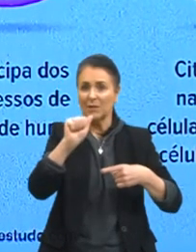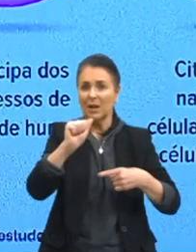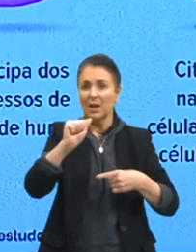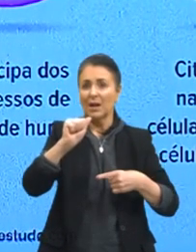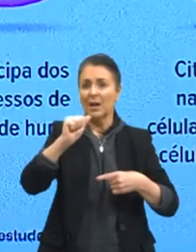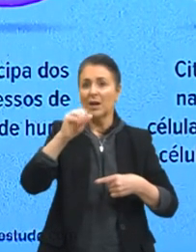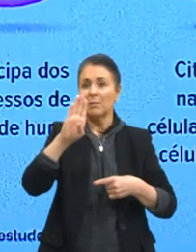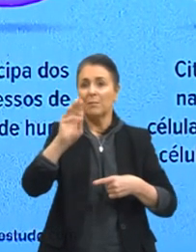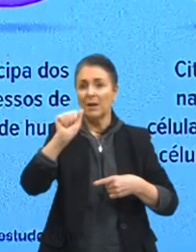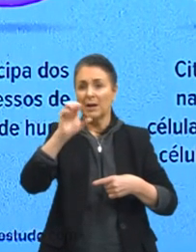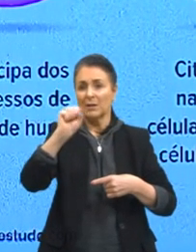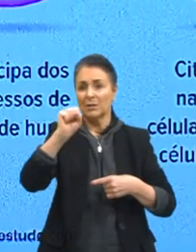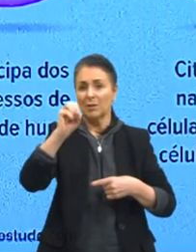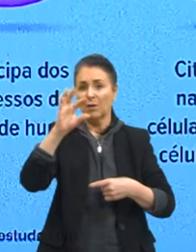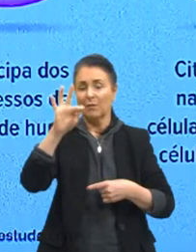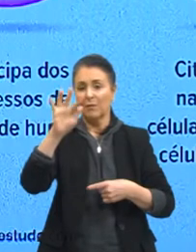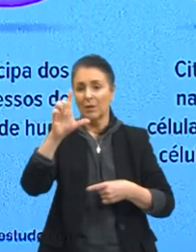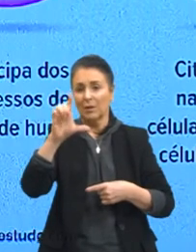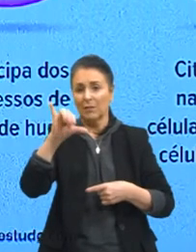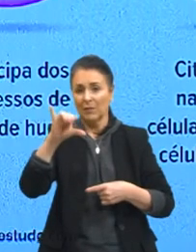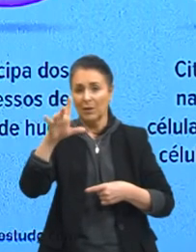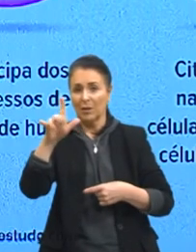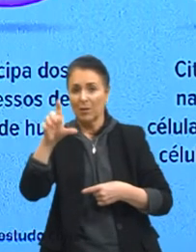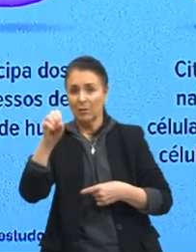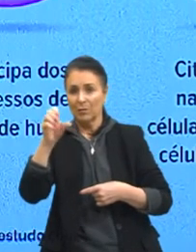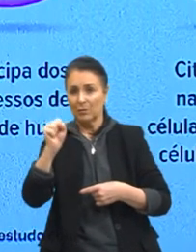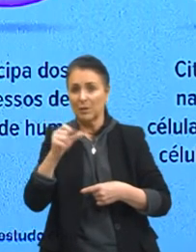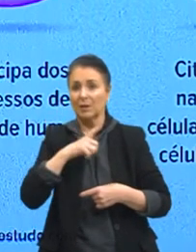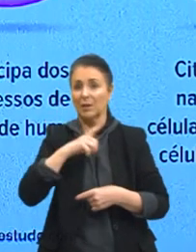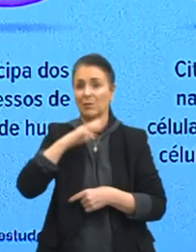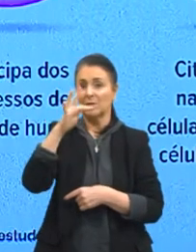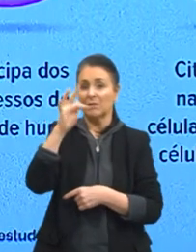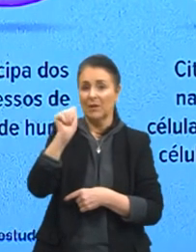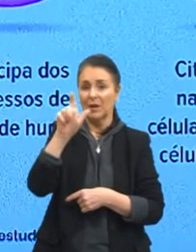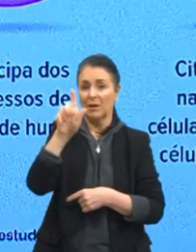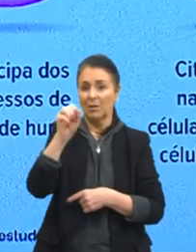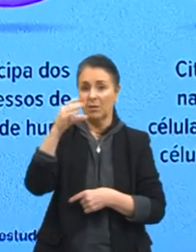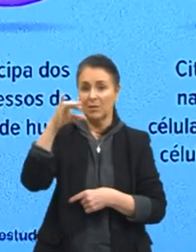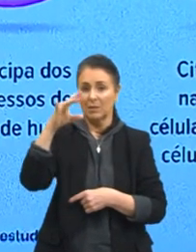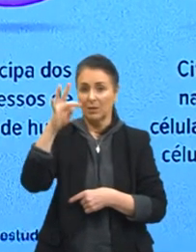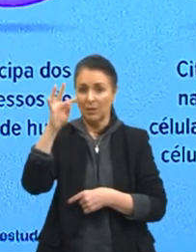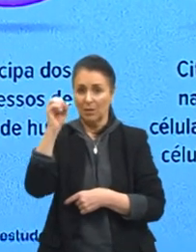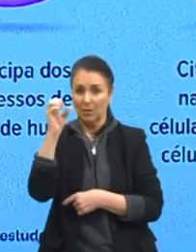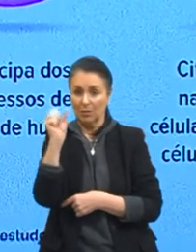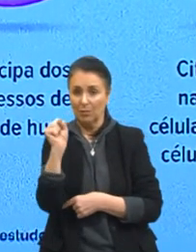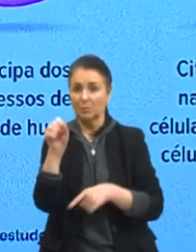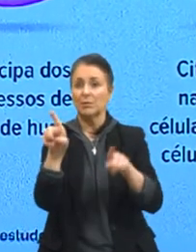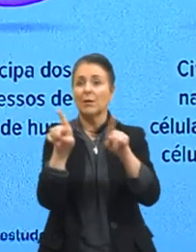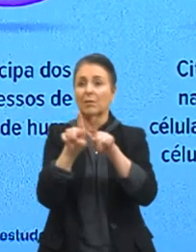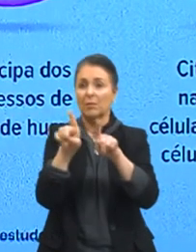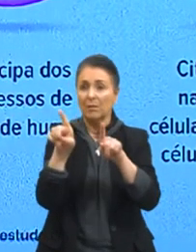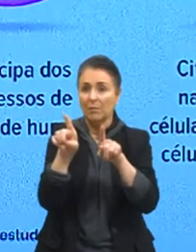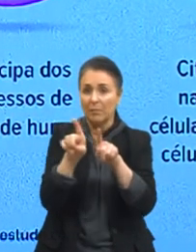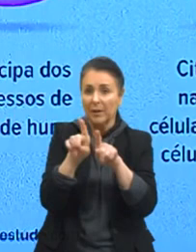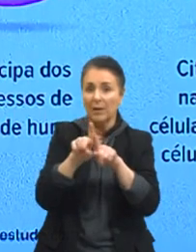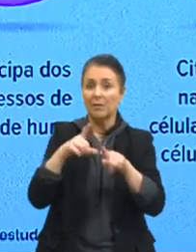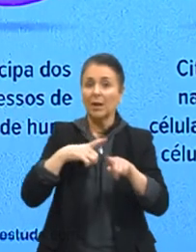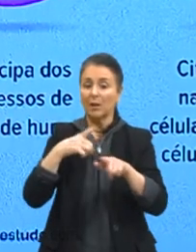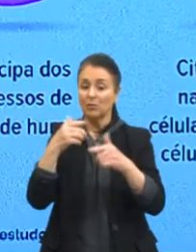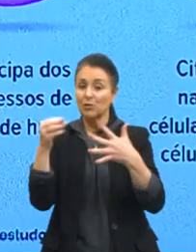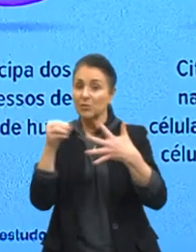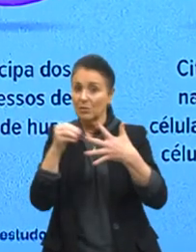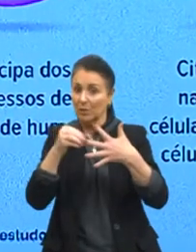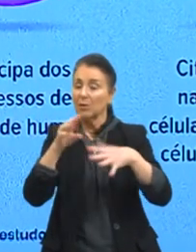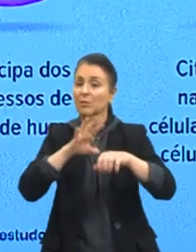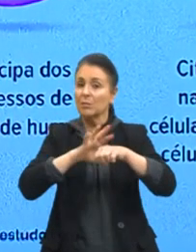relacionados com as alergias os fagócitos realizam fagocitose de patógenos